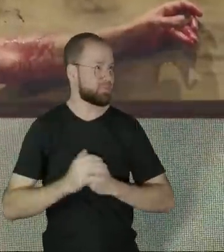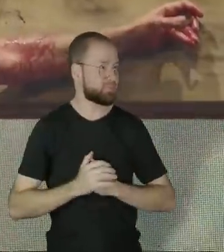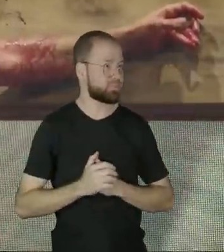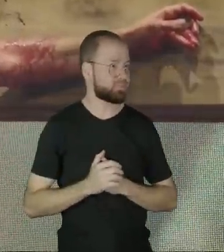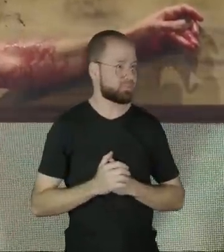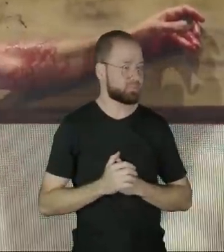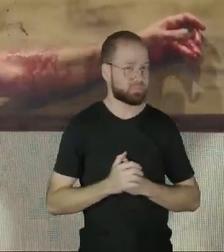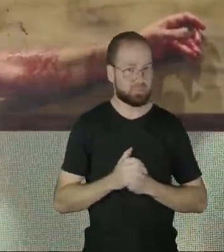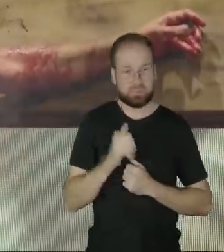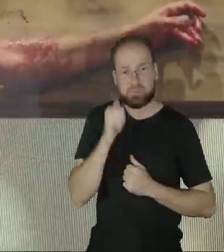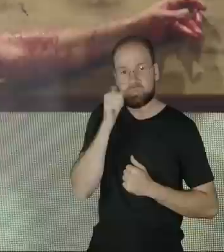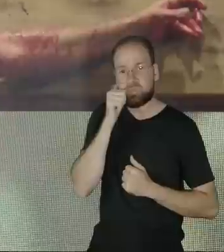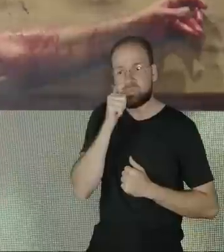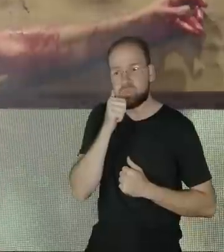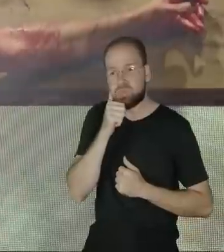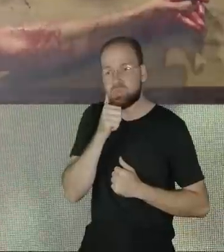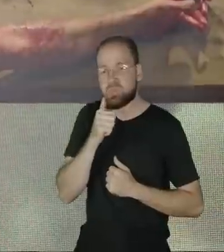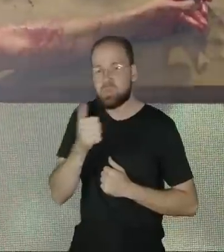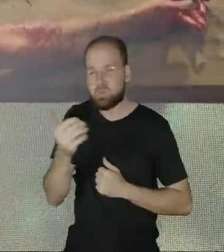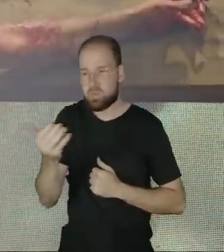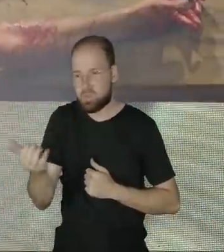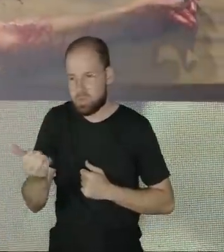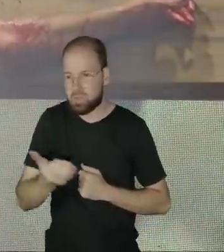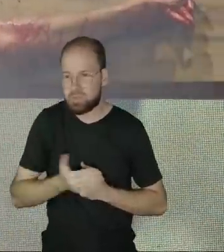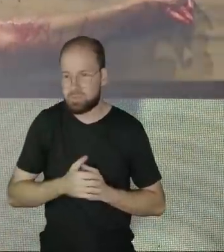Oh, mulher,